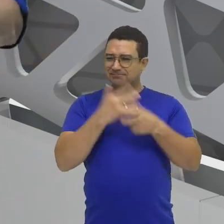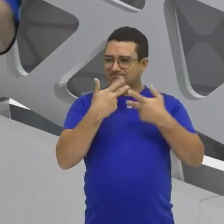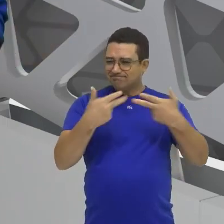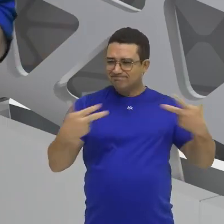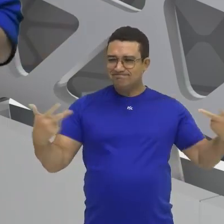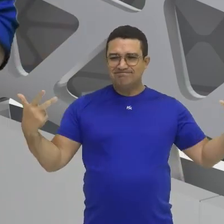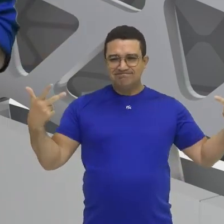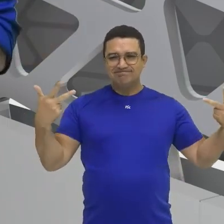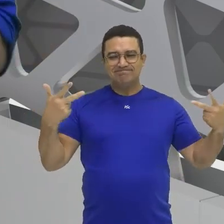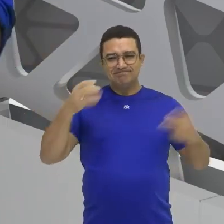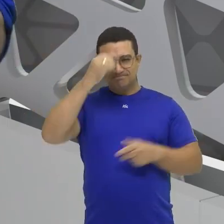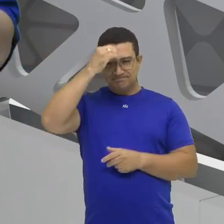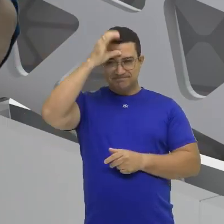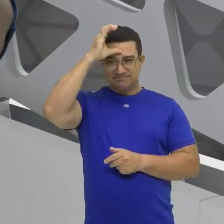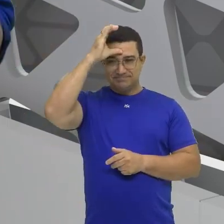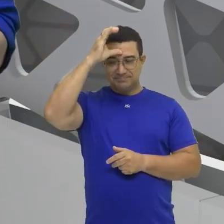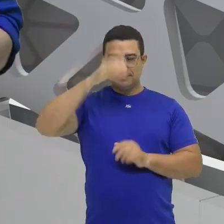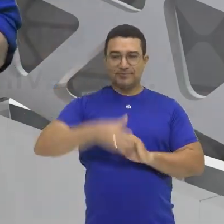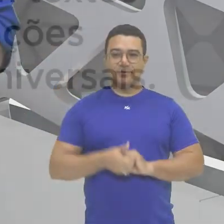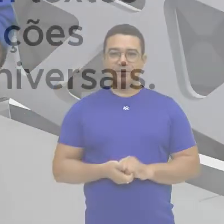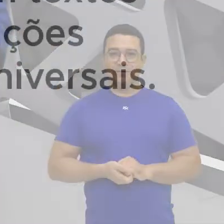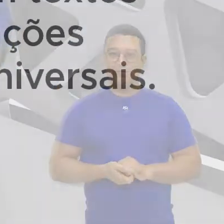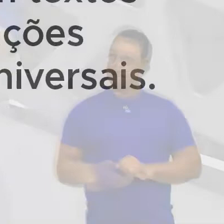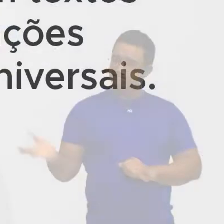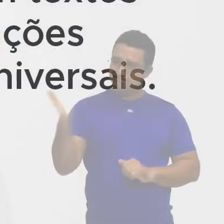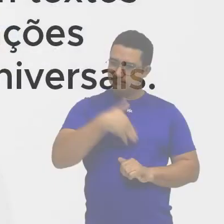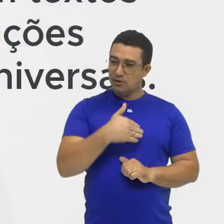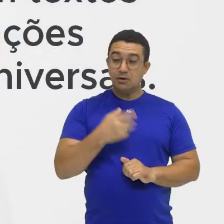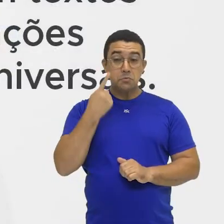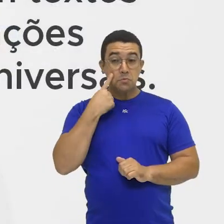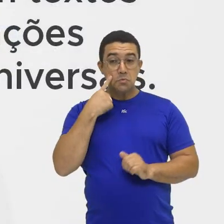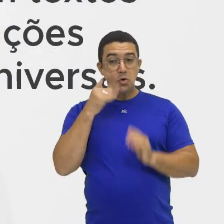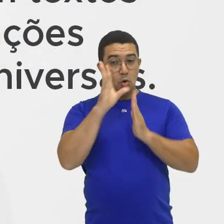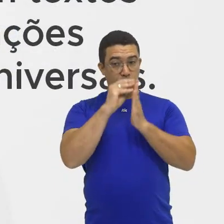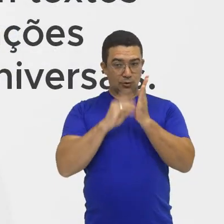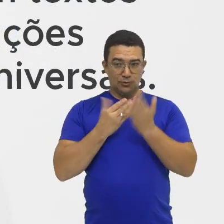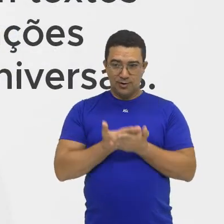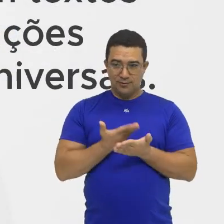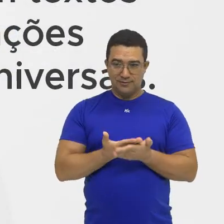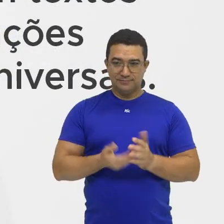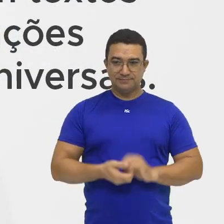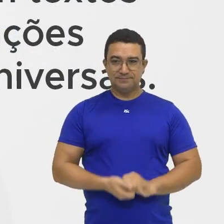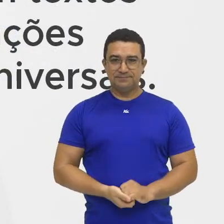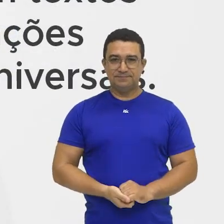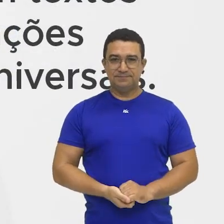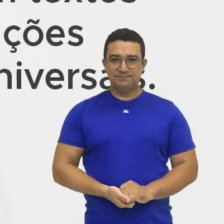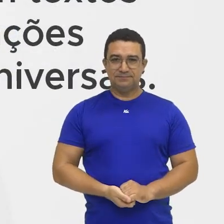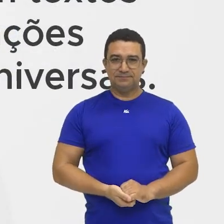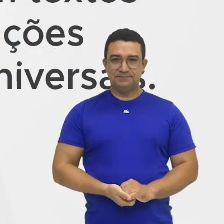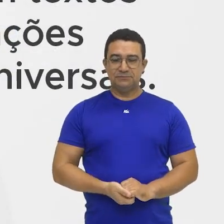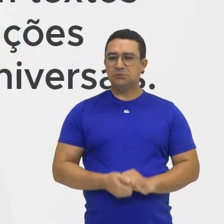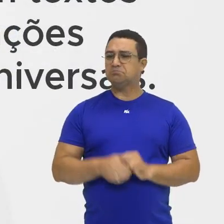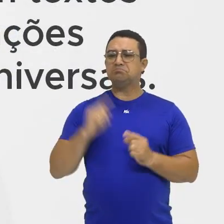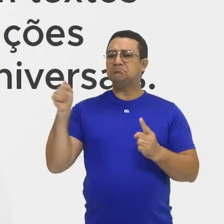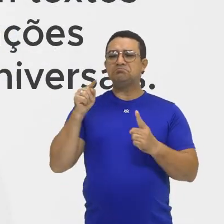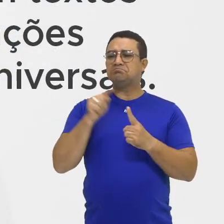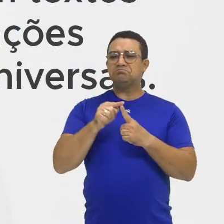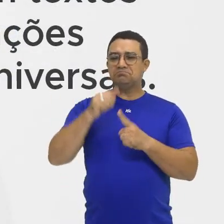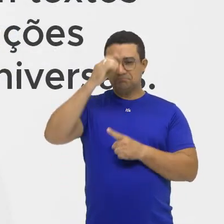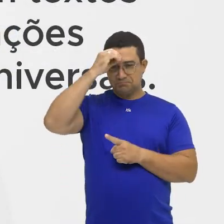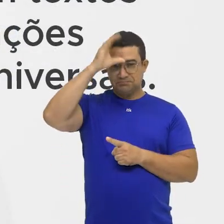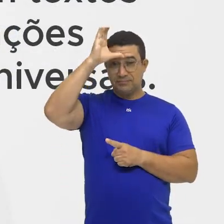vocês. Vamos lá, então, conhecer o conteúdo da nossa aula? Vamos. Objeto do